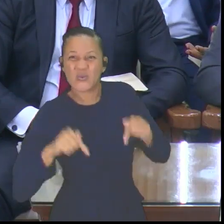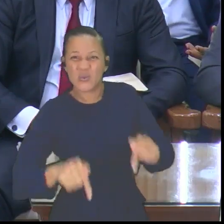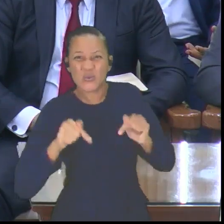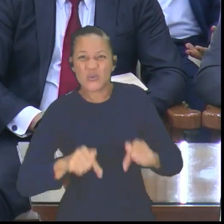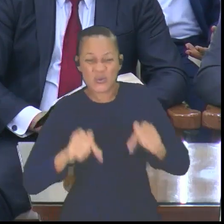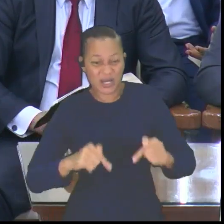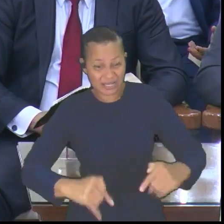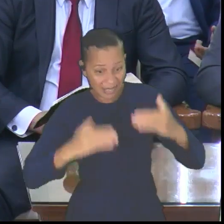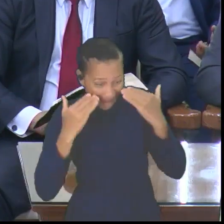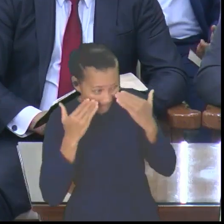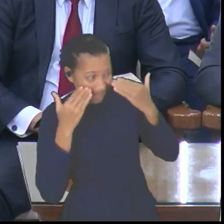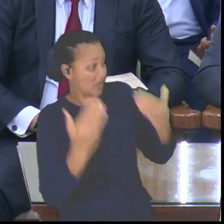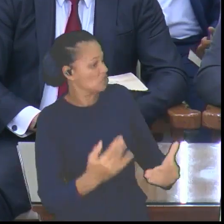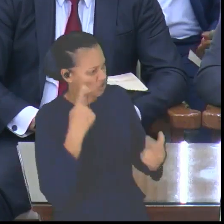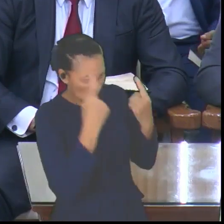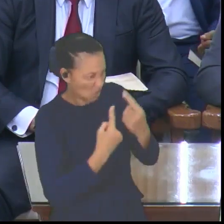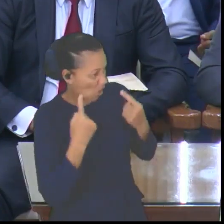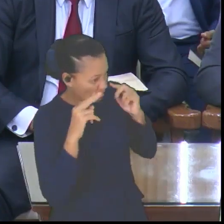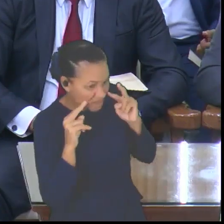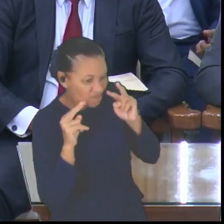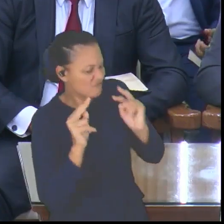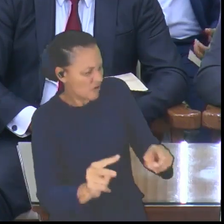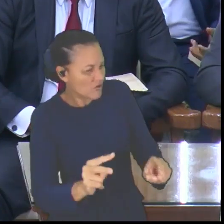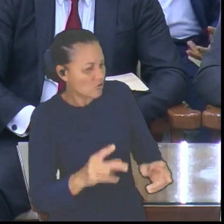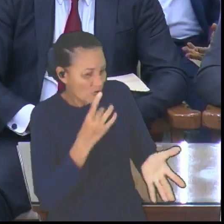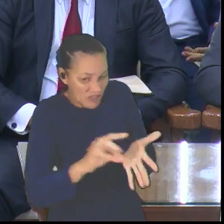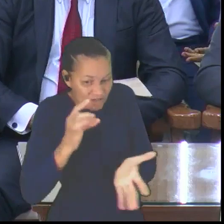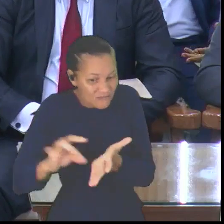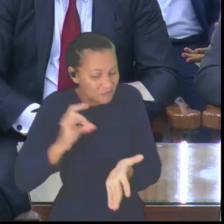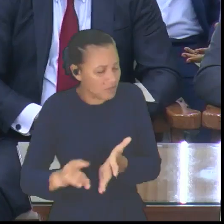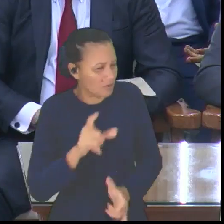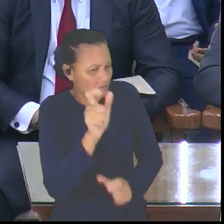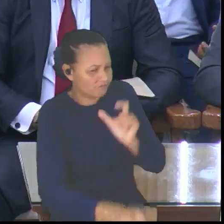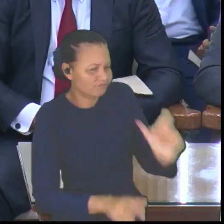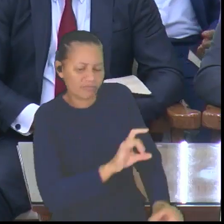hoje diante dos vossos inimigos.